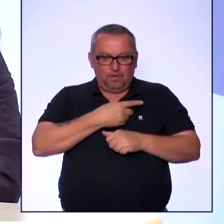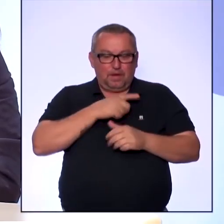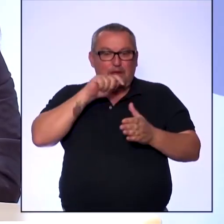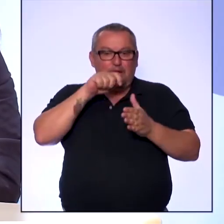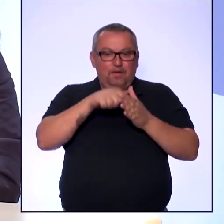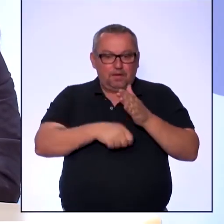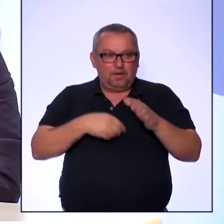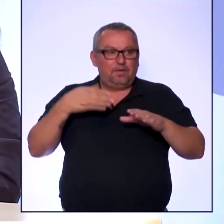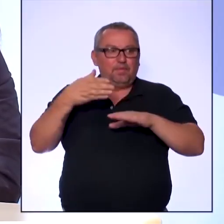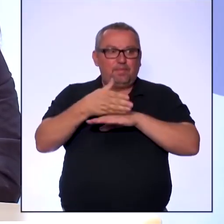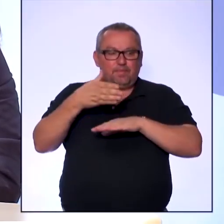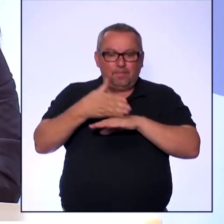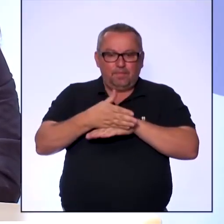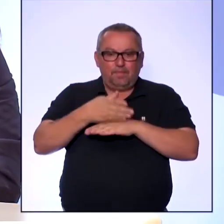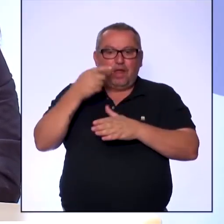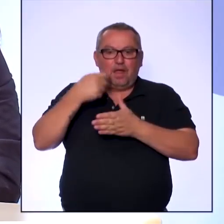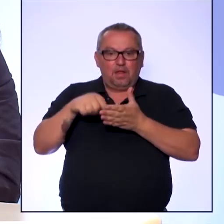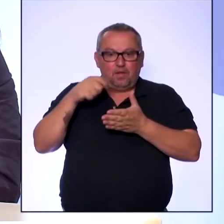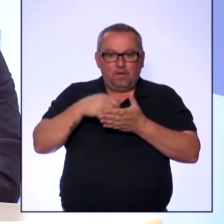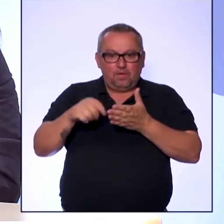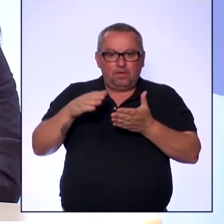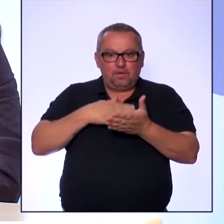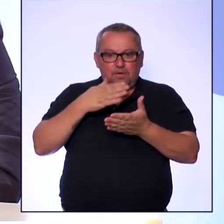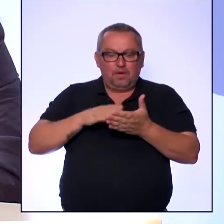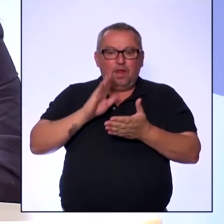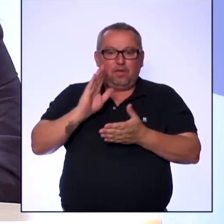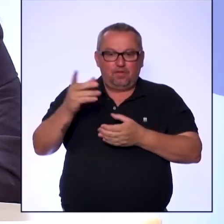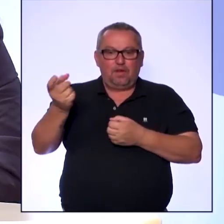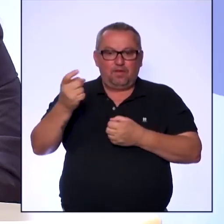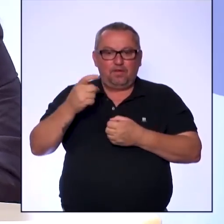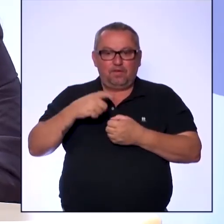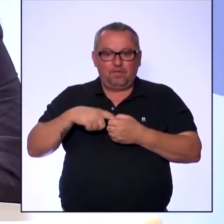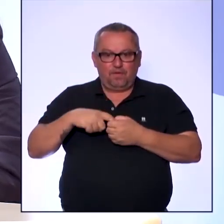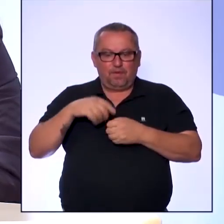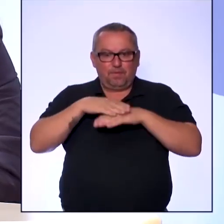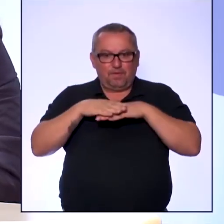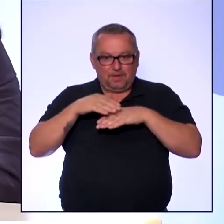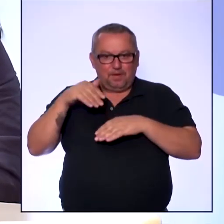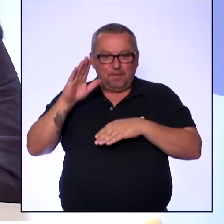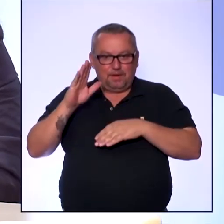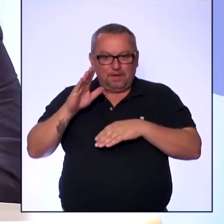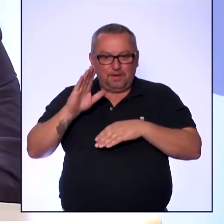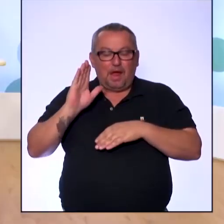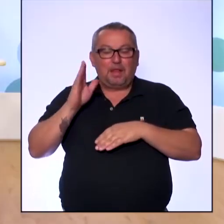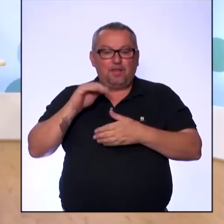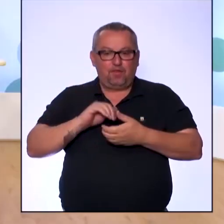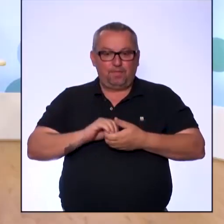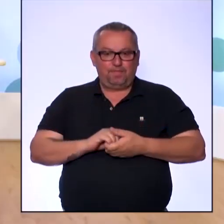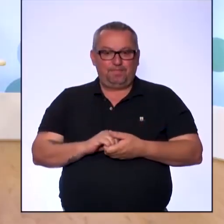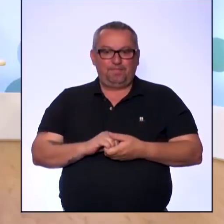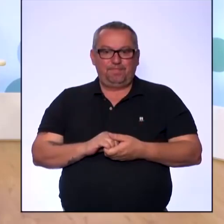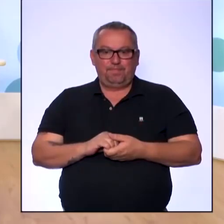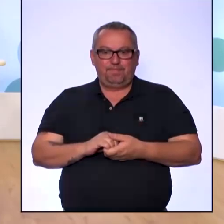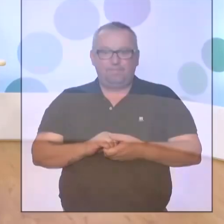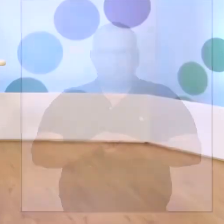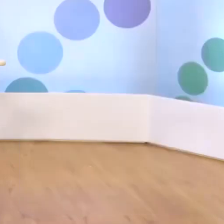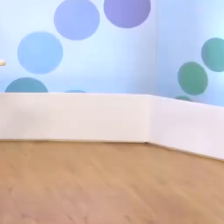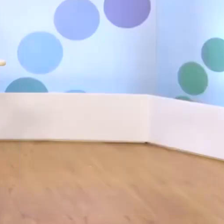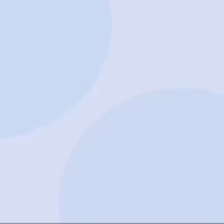registre a sua participação, anote no seu caderno e daqui a pouquinho a gente volta para conversar um pouquinho mais. Até já!